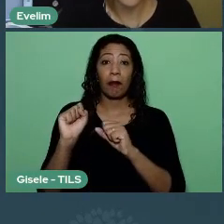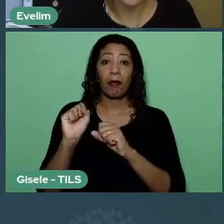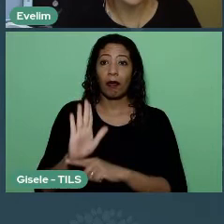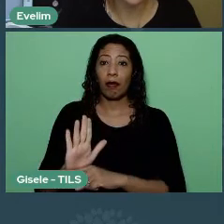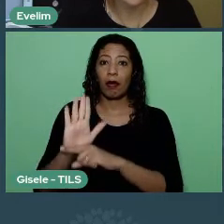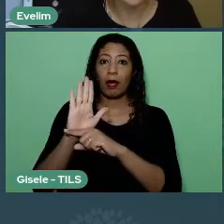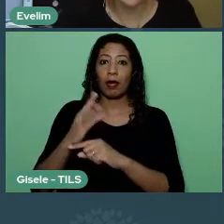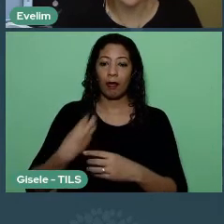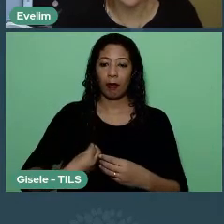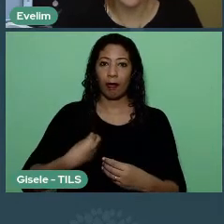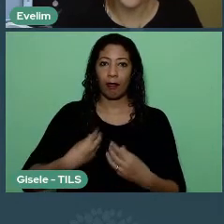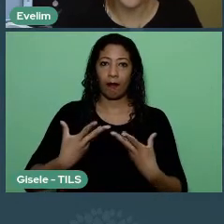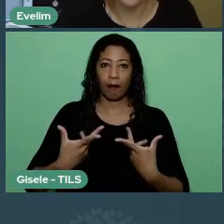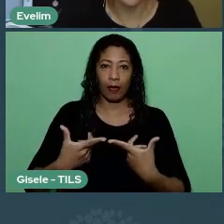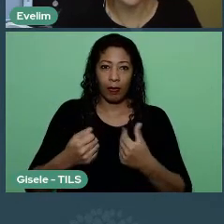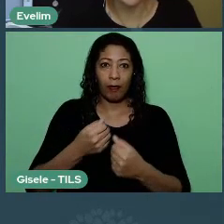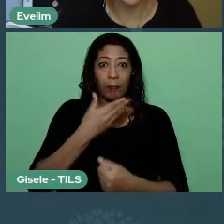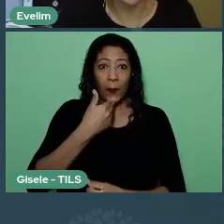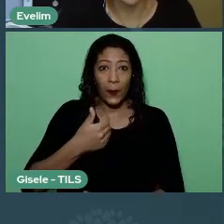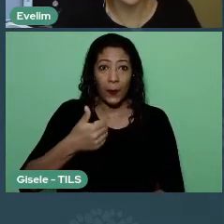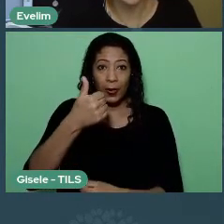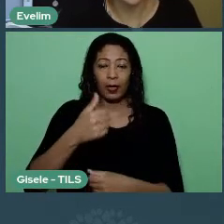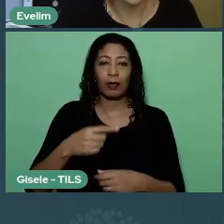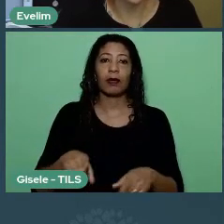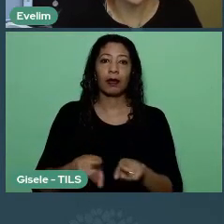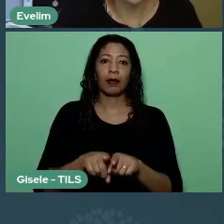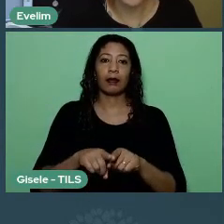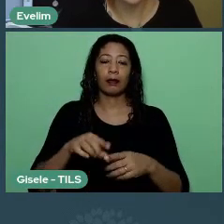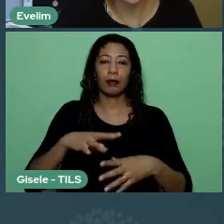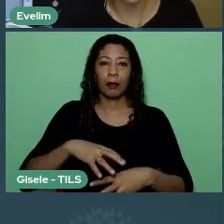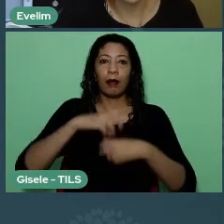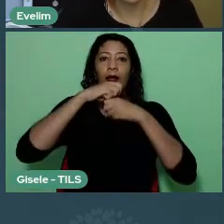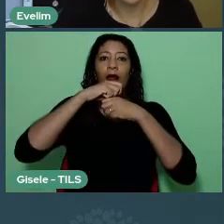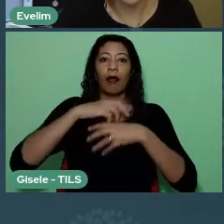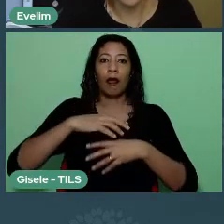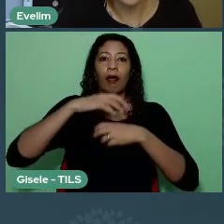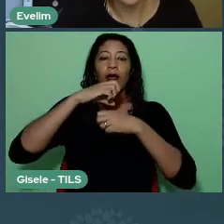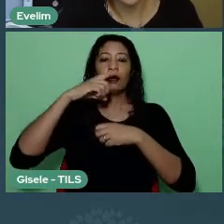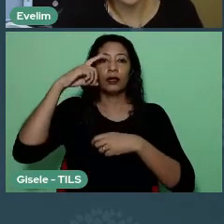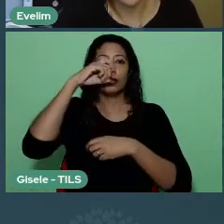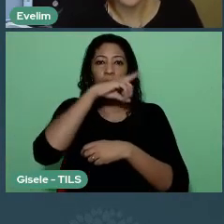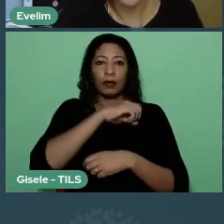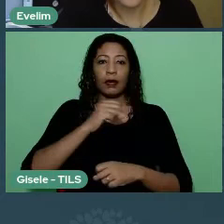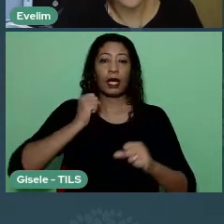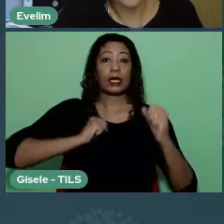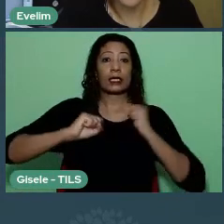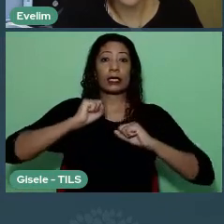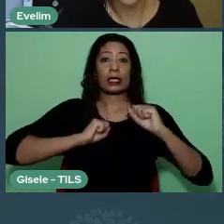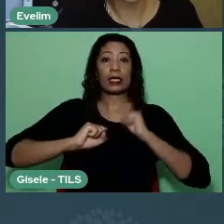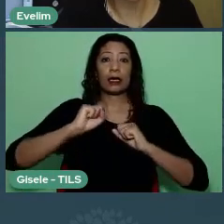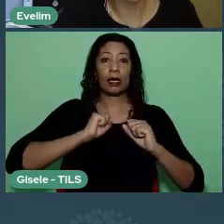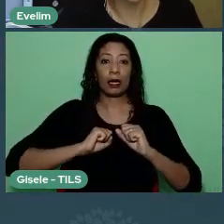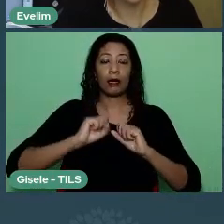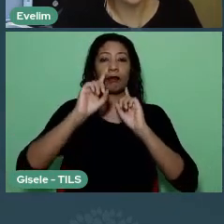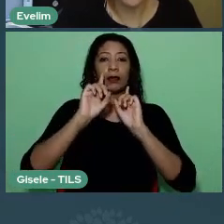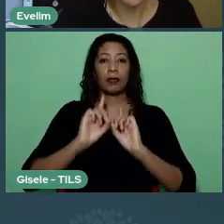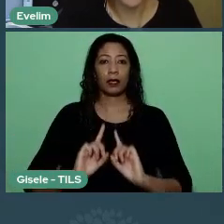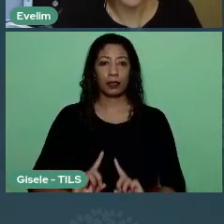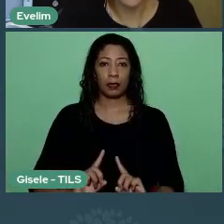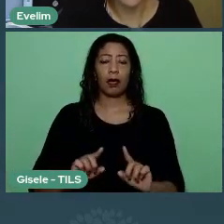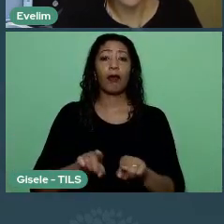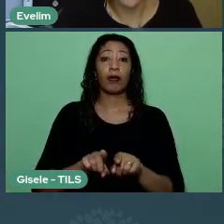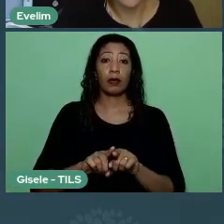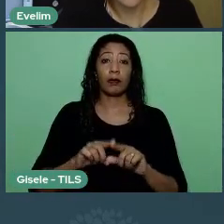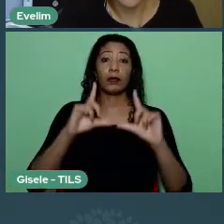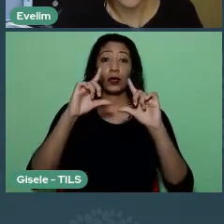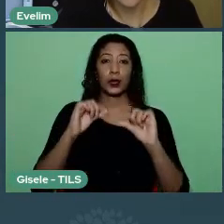vida, reduzir sintomas de hiperventilação, ansiedade, depressão, reduzir frequência respiratória e uso de